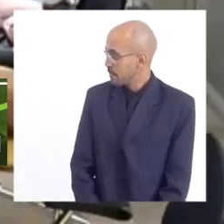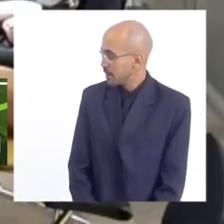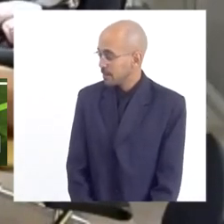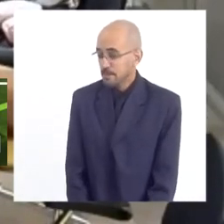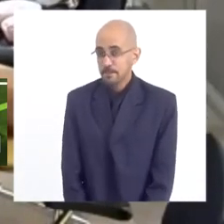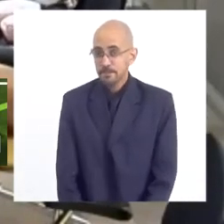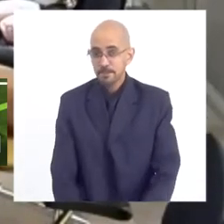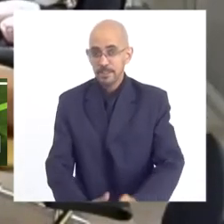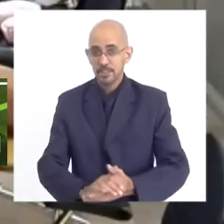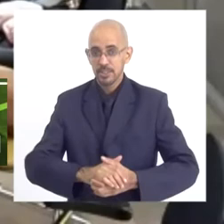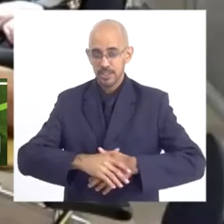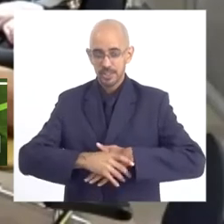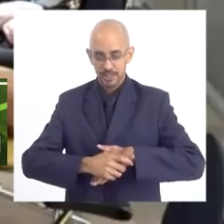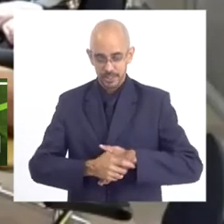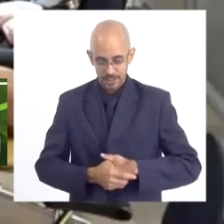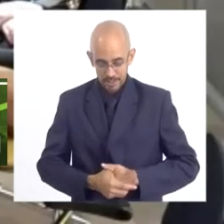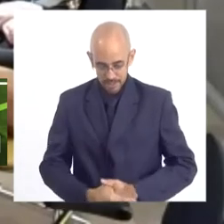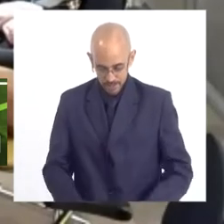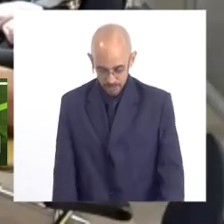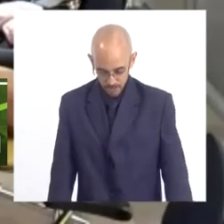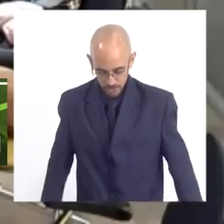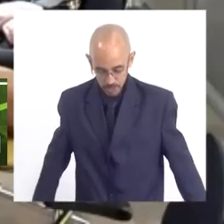Não,